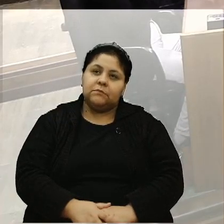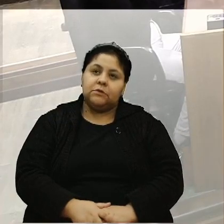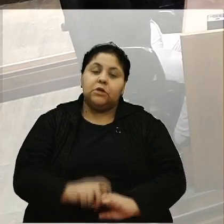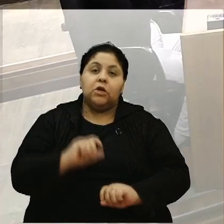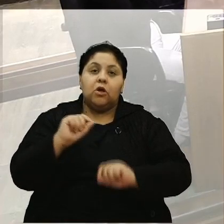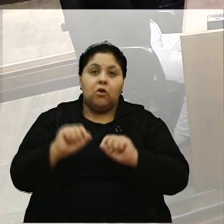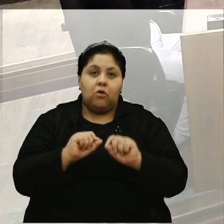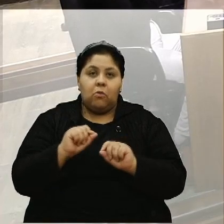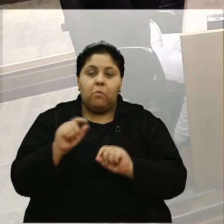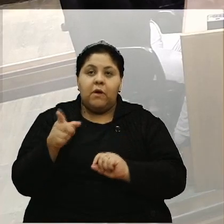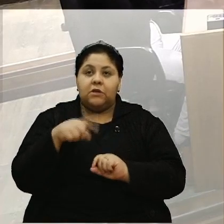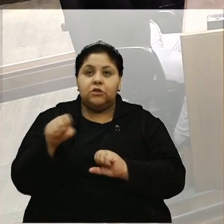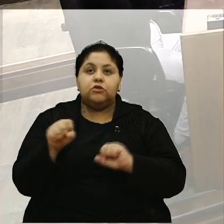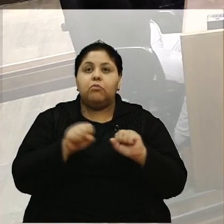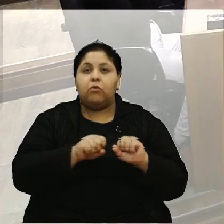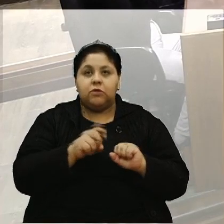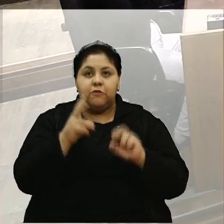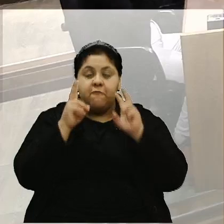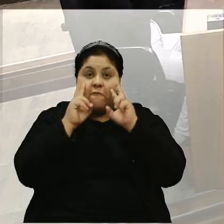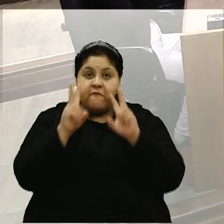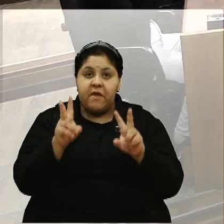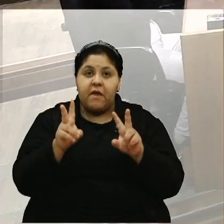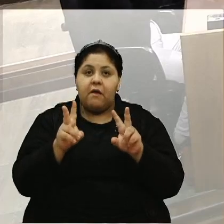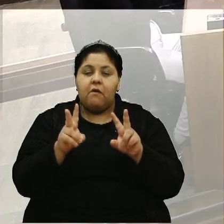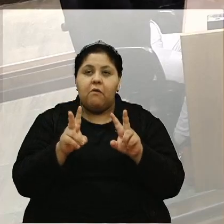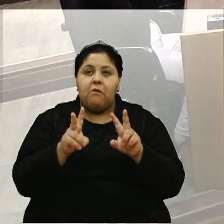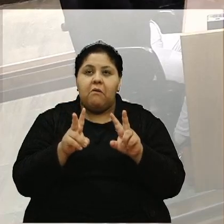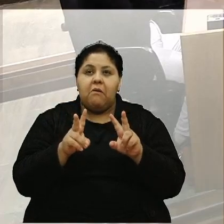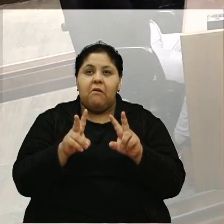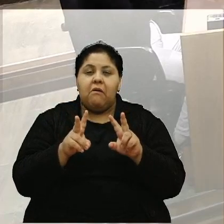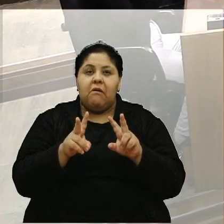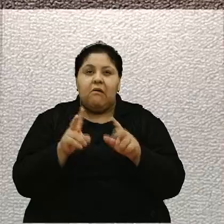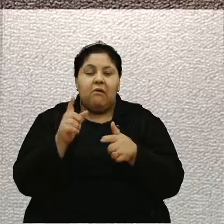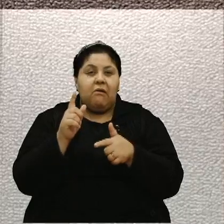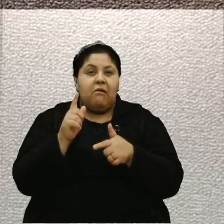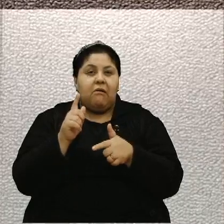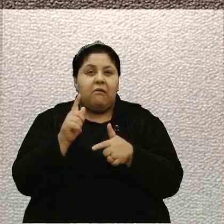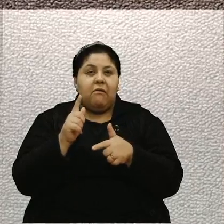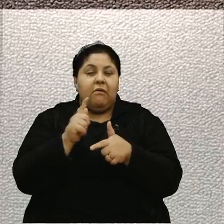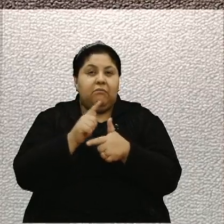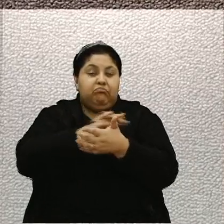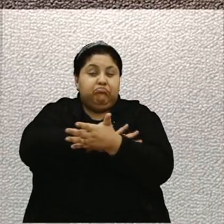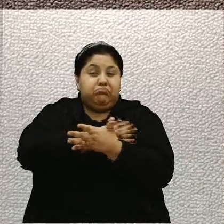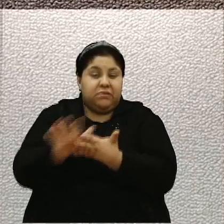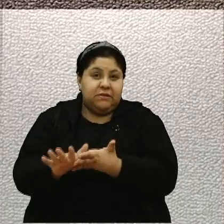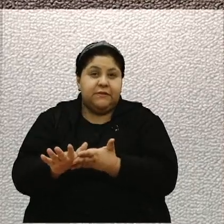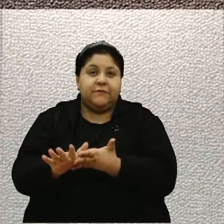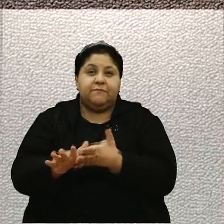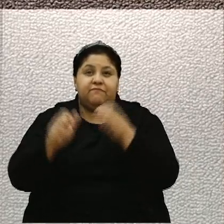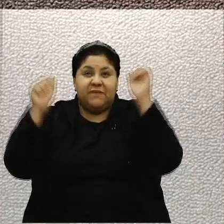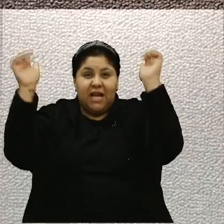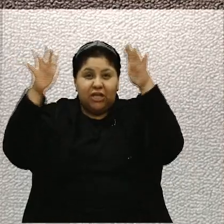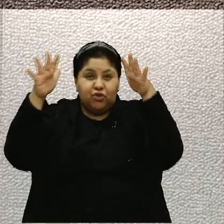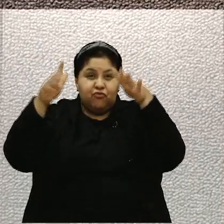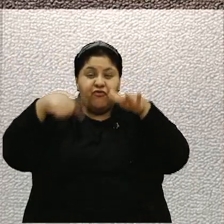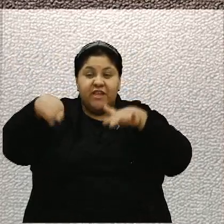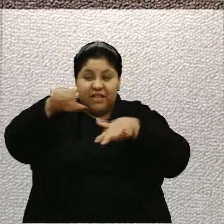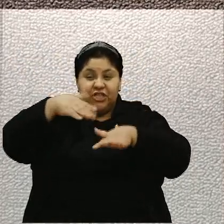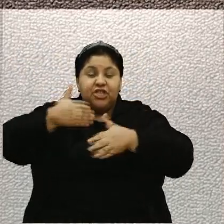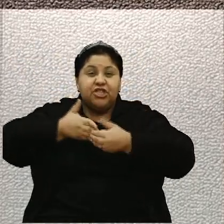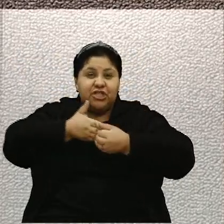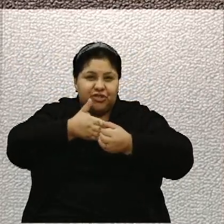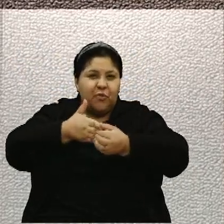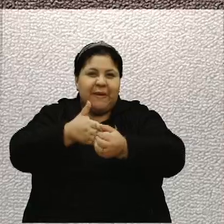senhor, a gente pôde ver o estrago que fez todas as fortes chuvas, e a gente tem acompanhado a